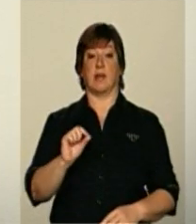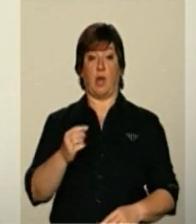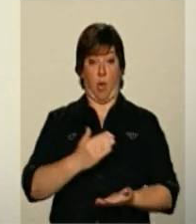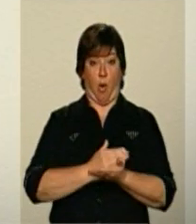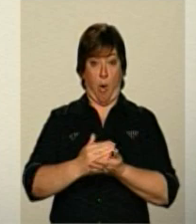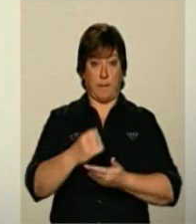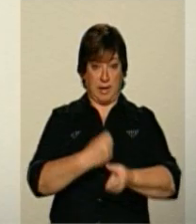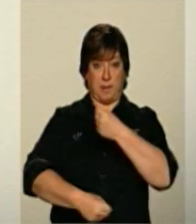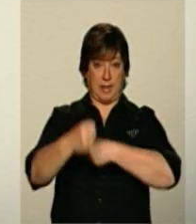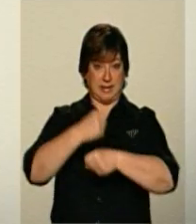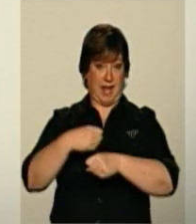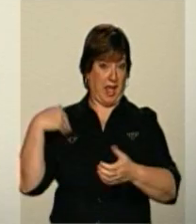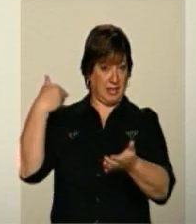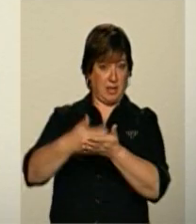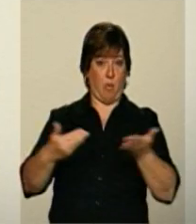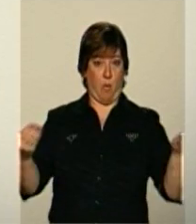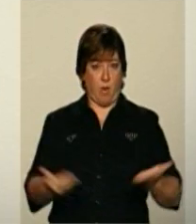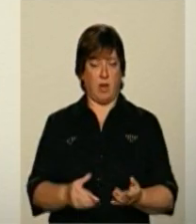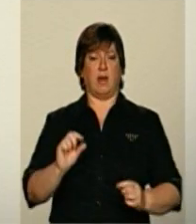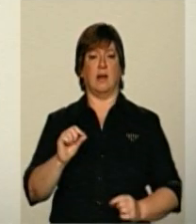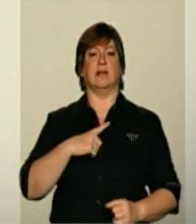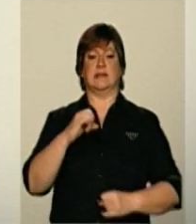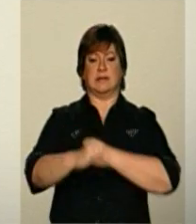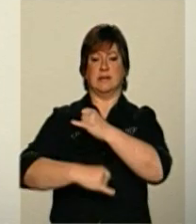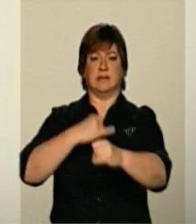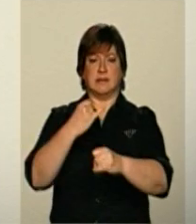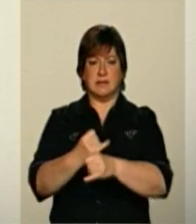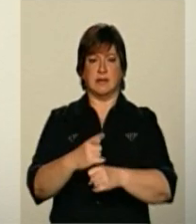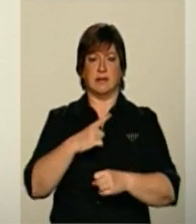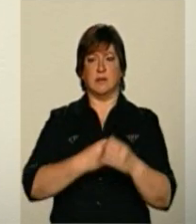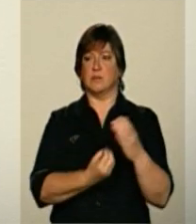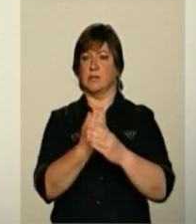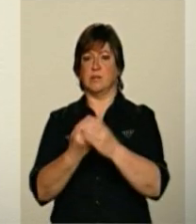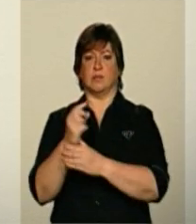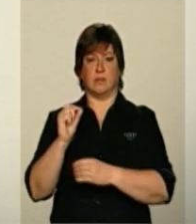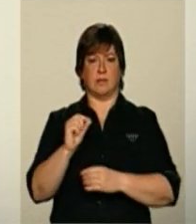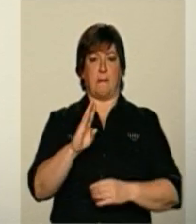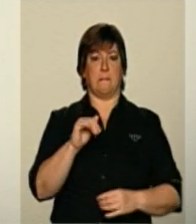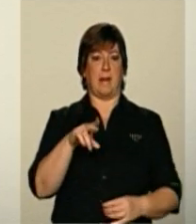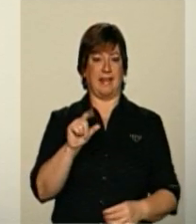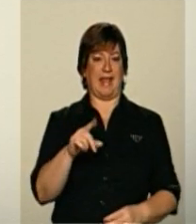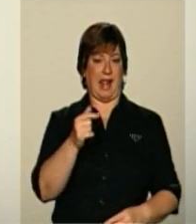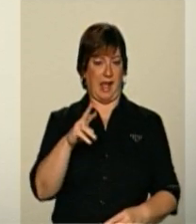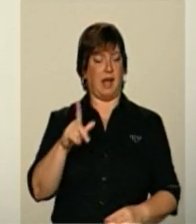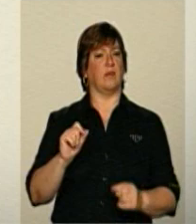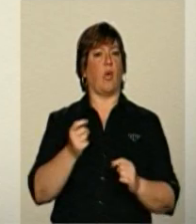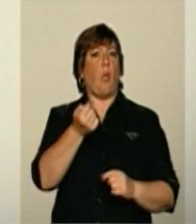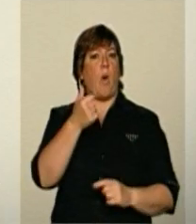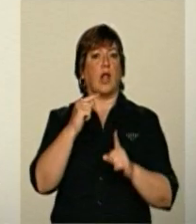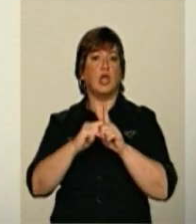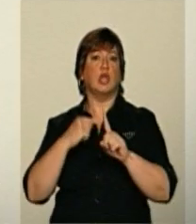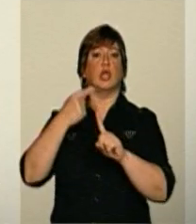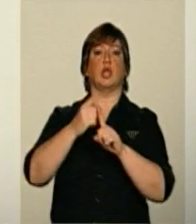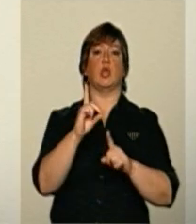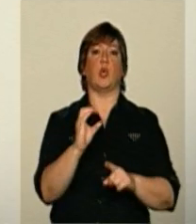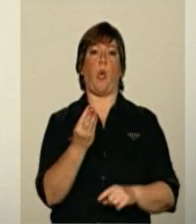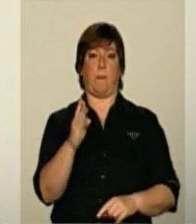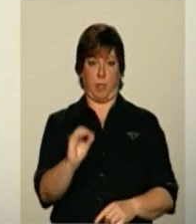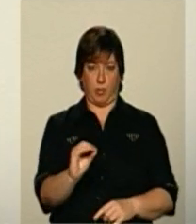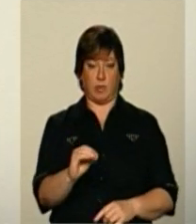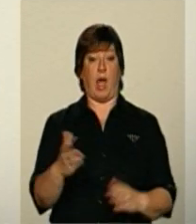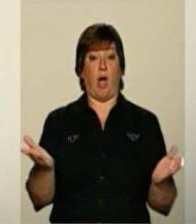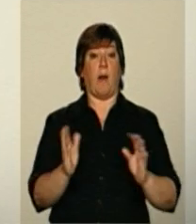ano passado para cá as ligações de internet em banda larga quase dobraram chegamos agora a mais de